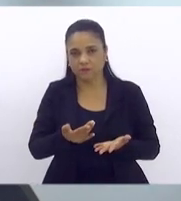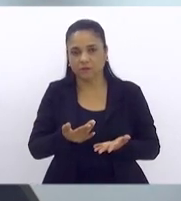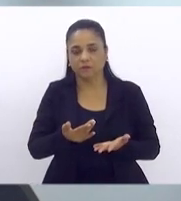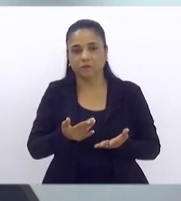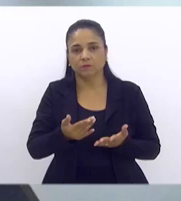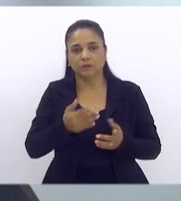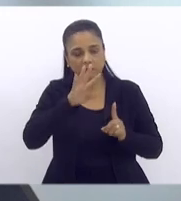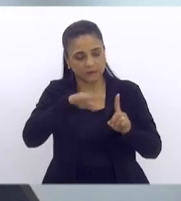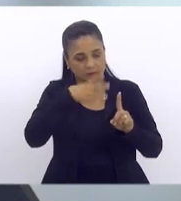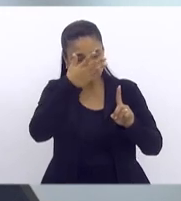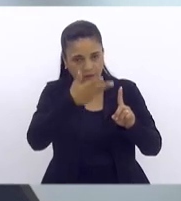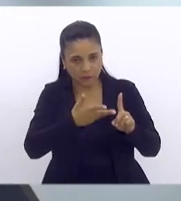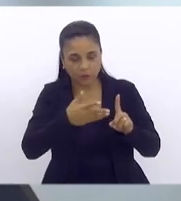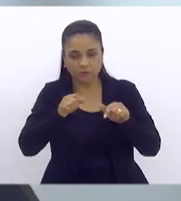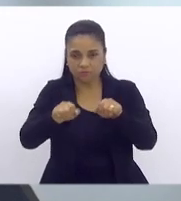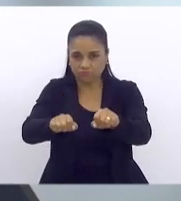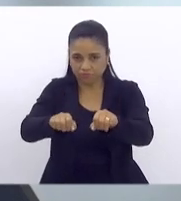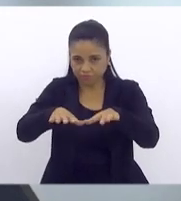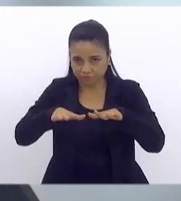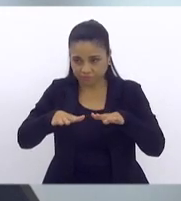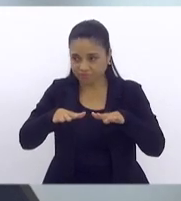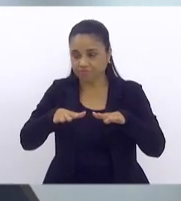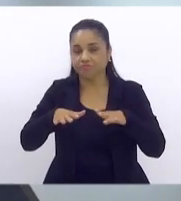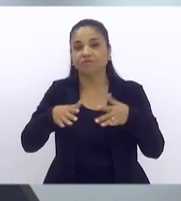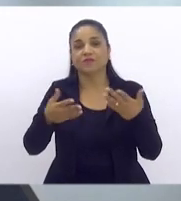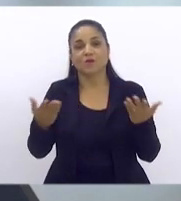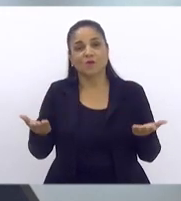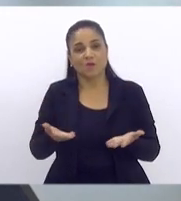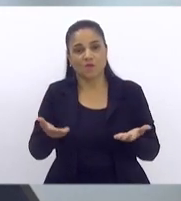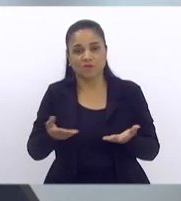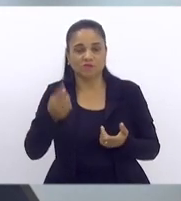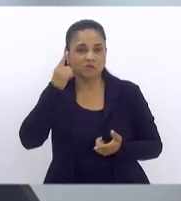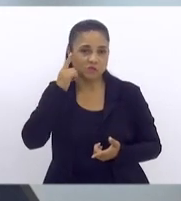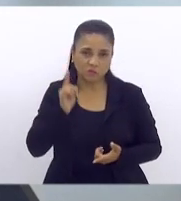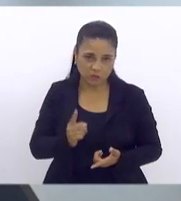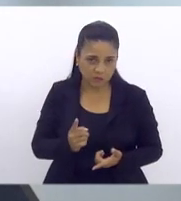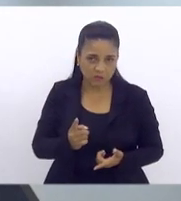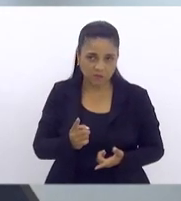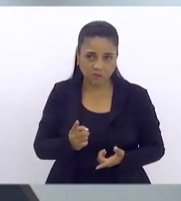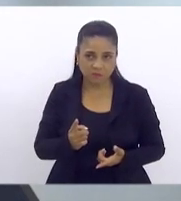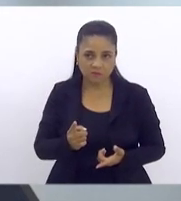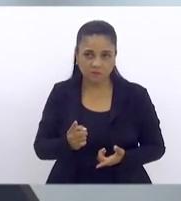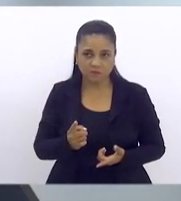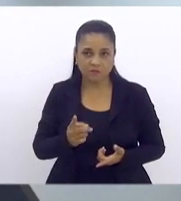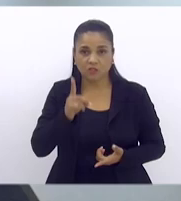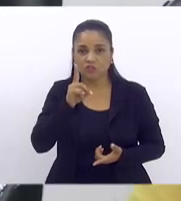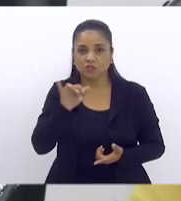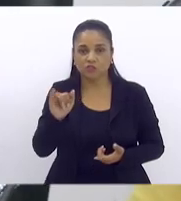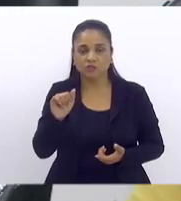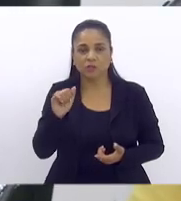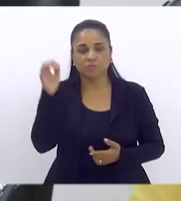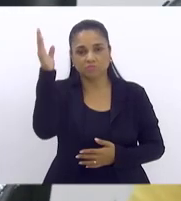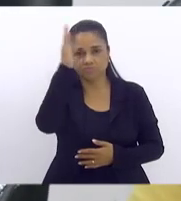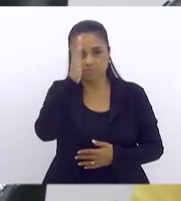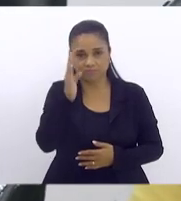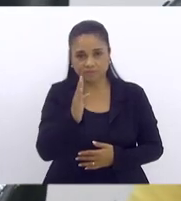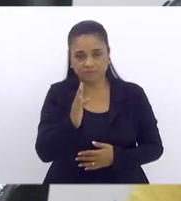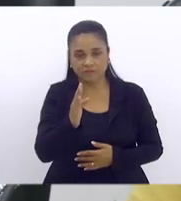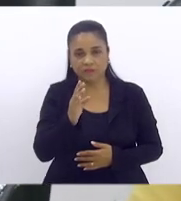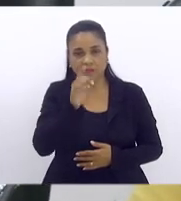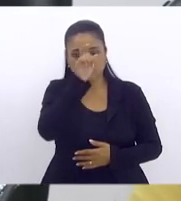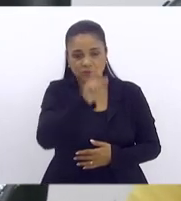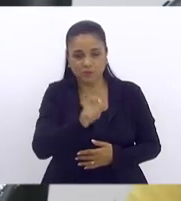de uma abertura de uma frente parlamentar. Hoje, para quem não sabe, é o Dia Nacional das Pessoas Invisíveis.